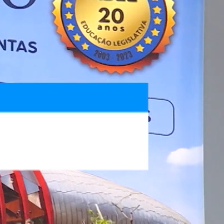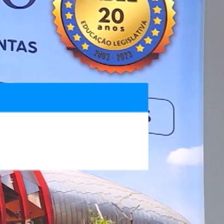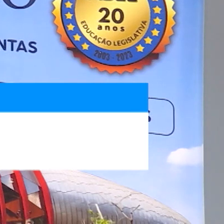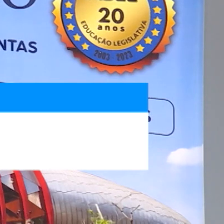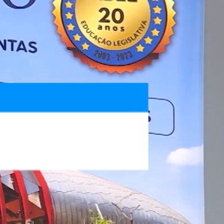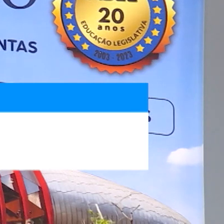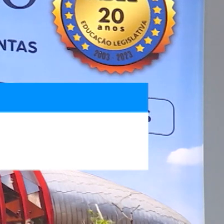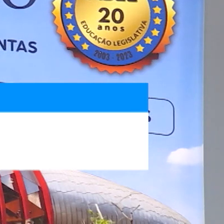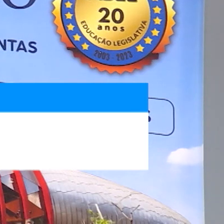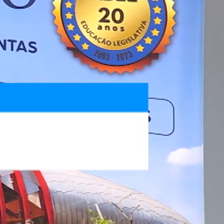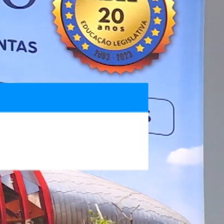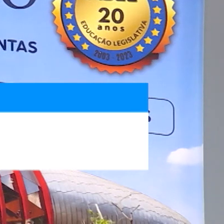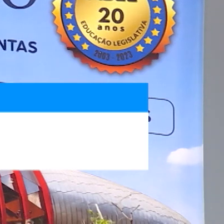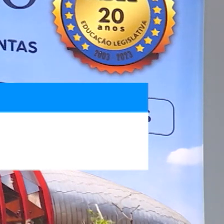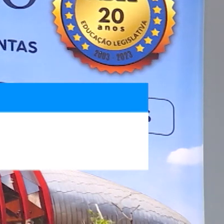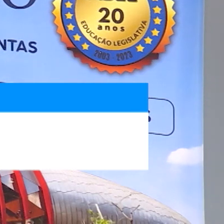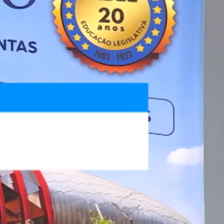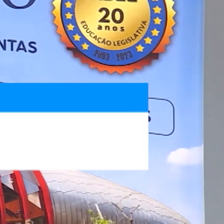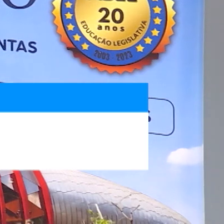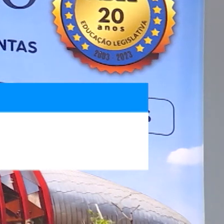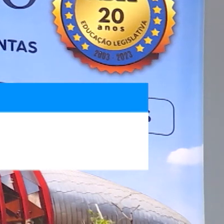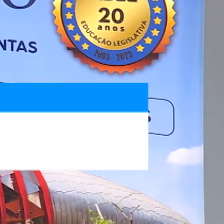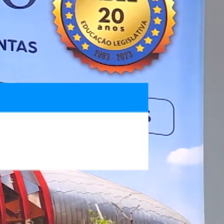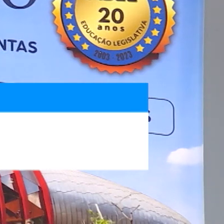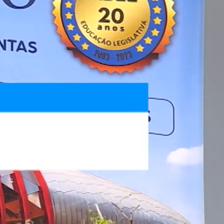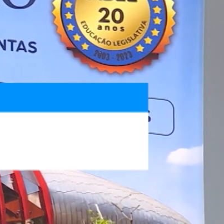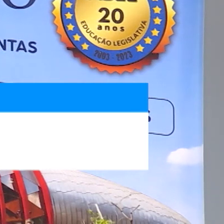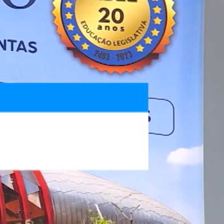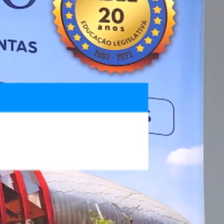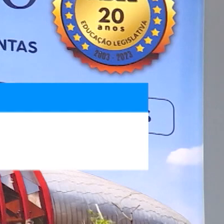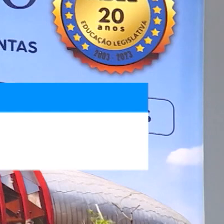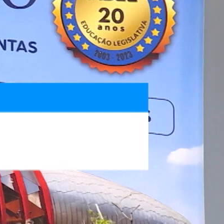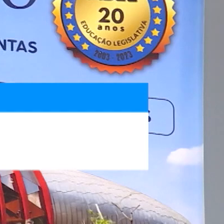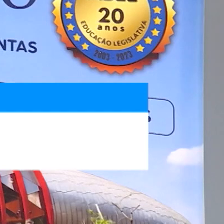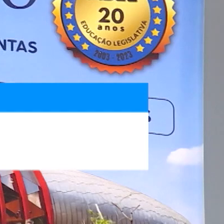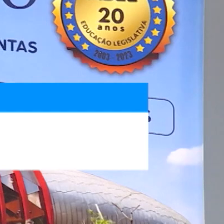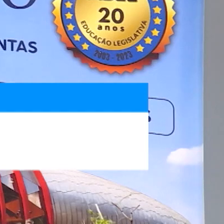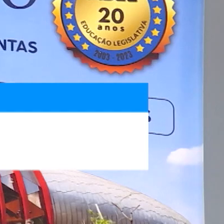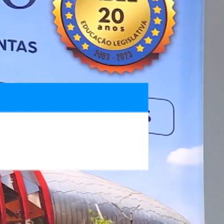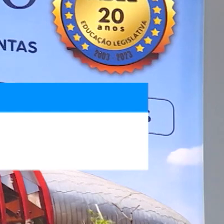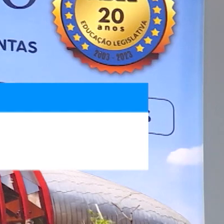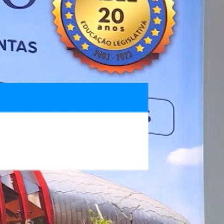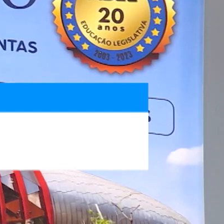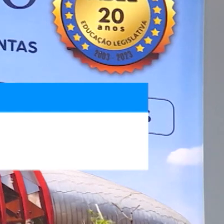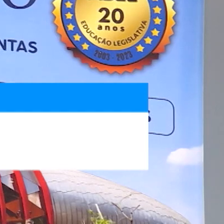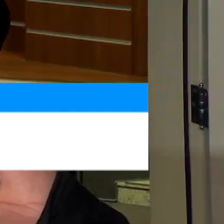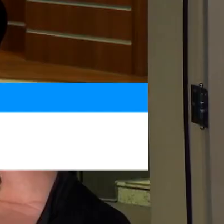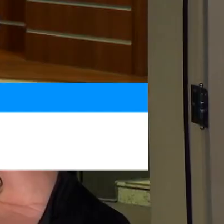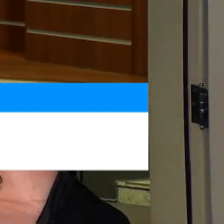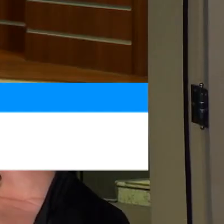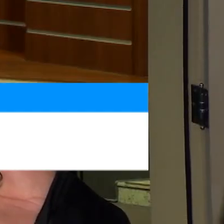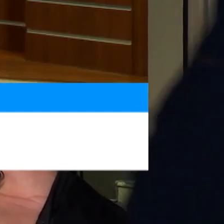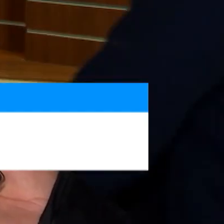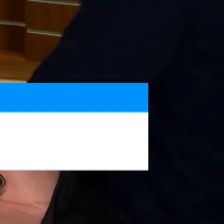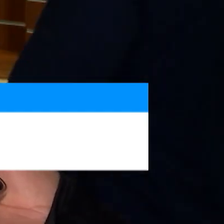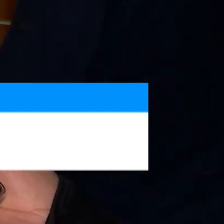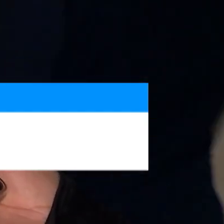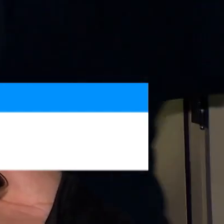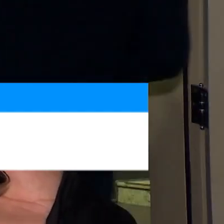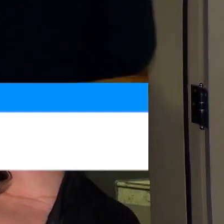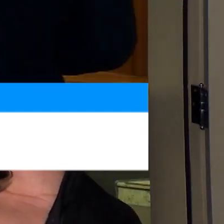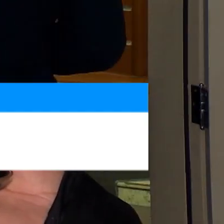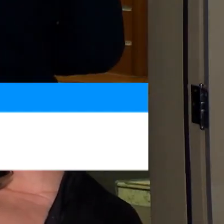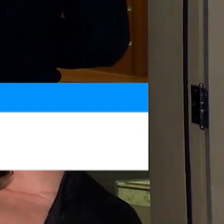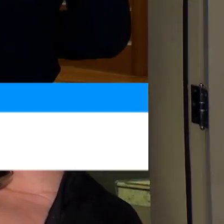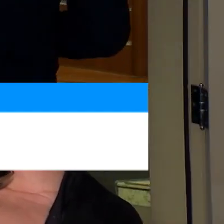nessa tarde a apresentação de diversos projetos desenvolvidos por esses órgãos do Legislativo de todo o país. O tema vai ser a importância